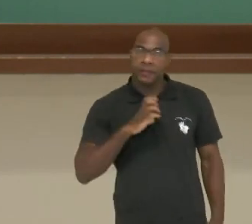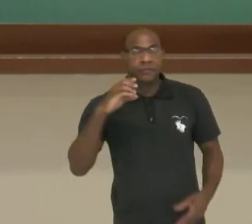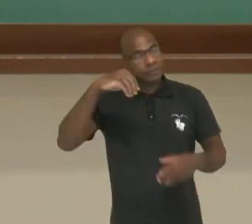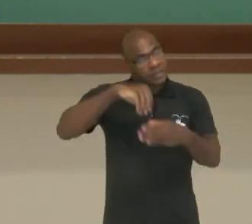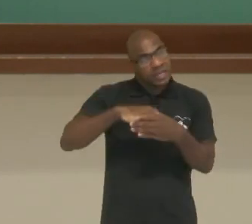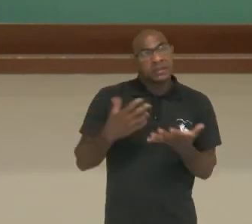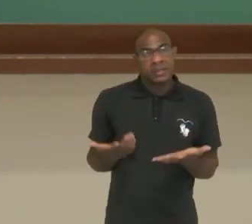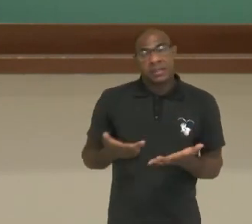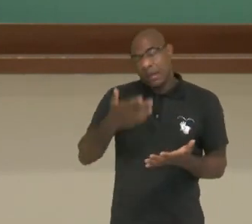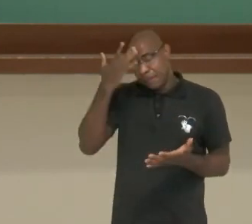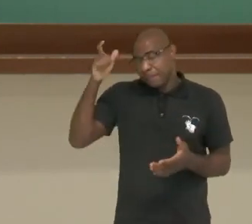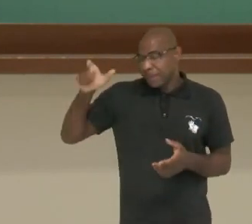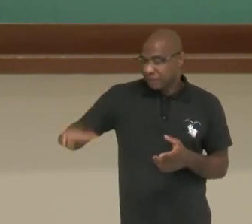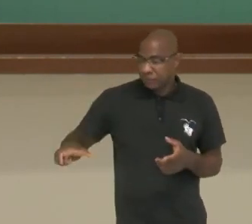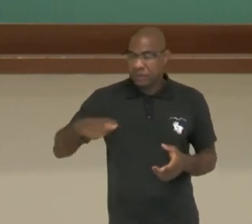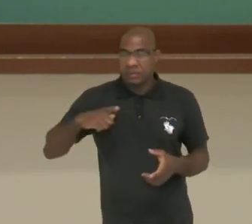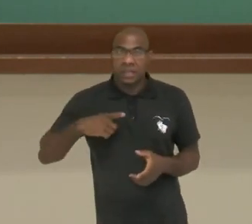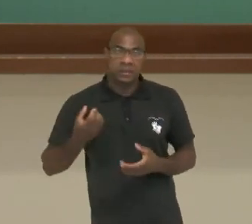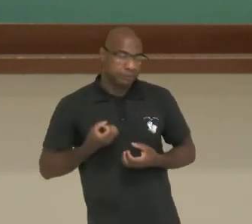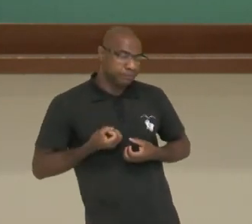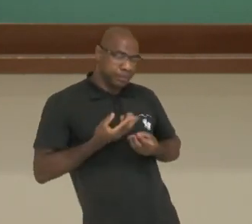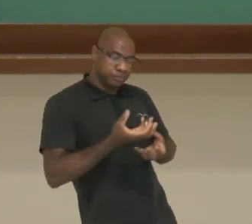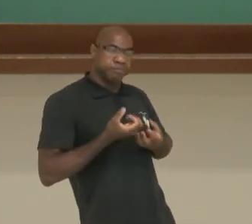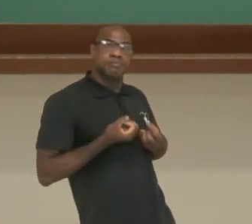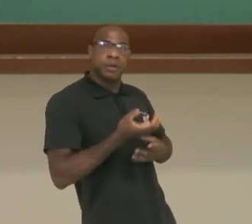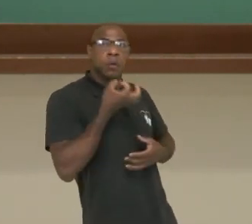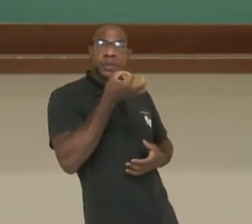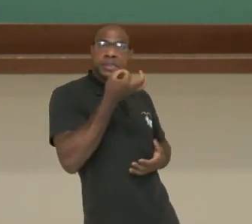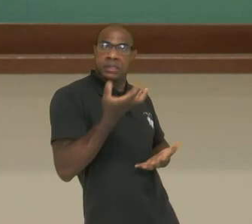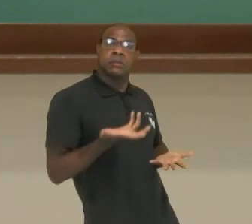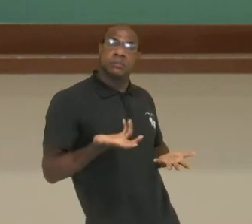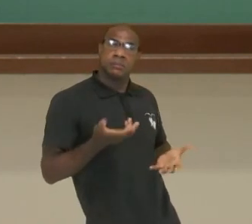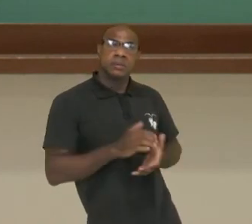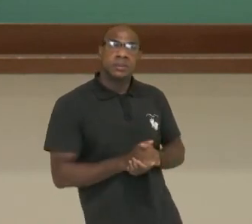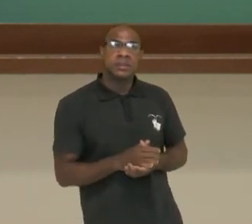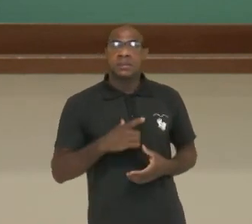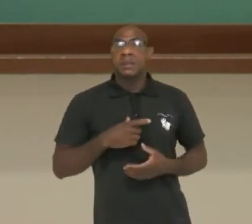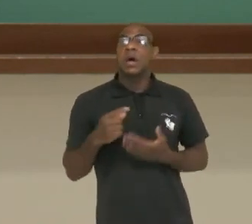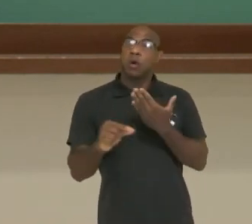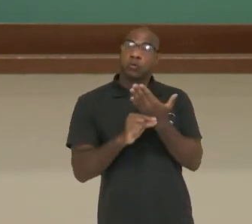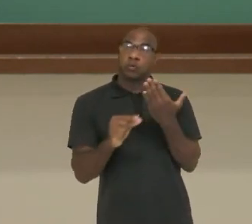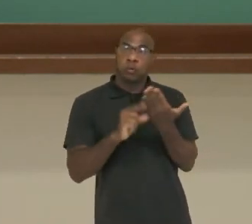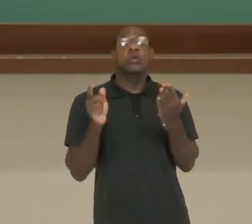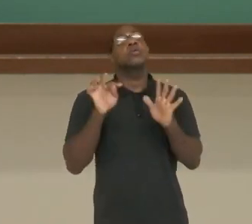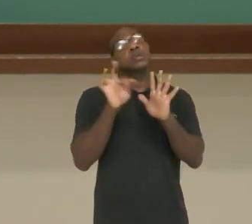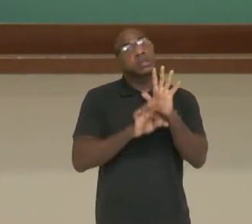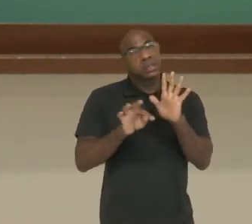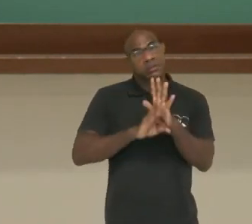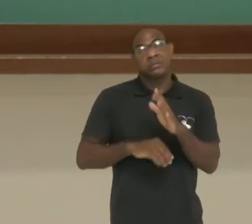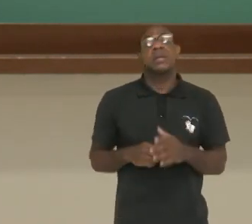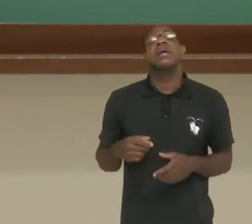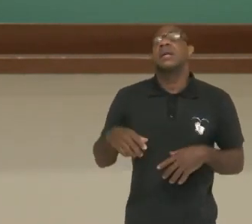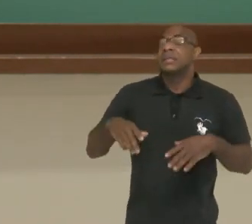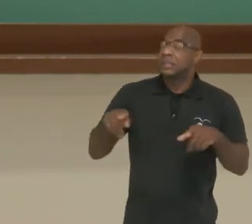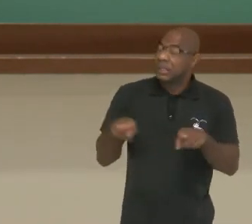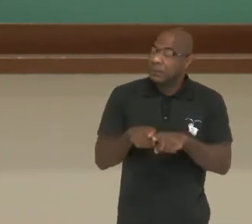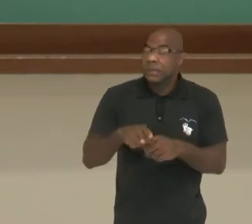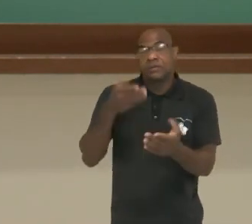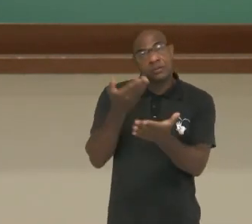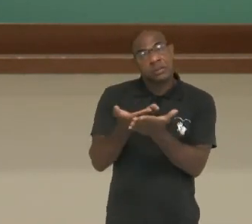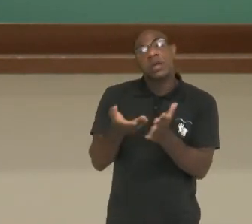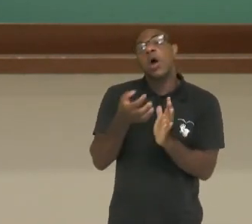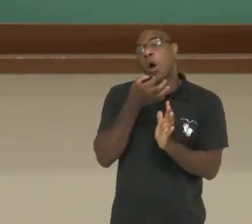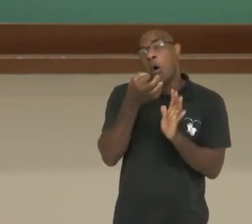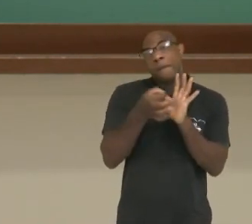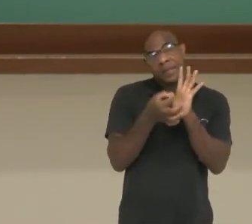pela pessoa que está emitindo, que está expressando essa opinião, no caso, pelo autor do texto. Também vimos que opinar